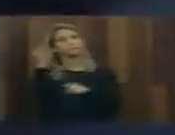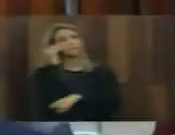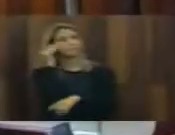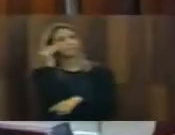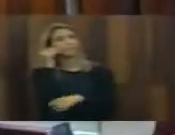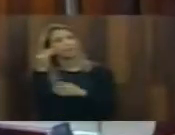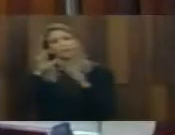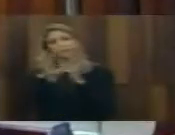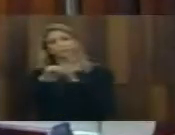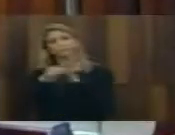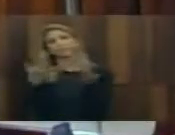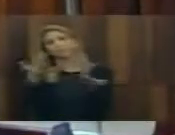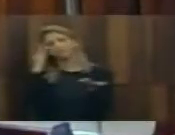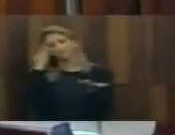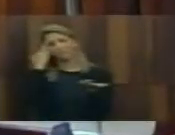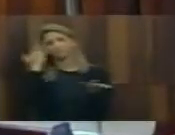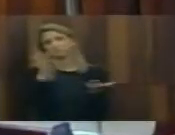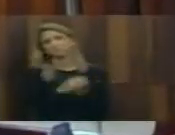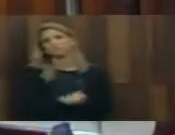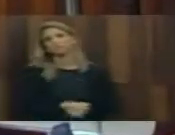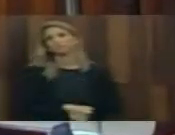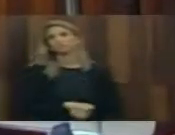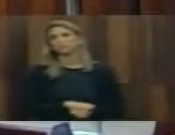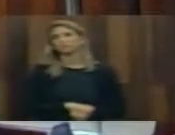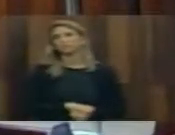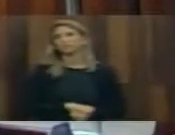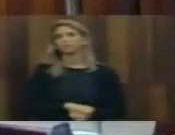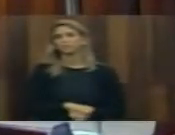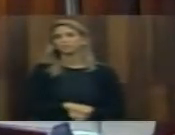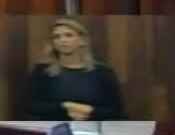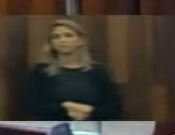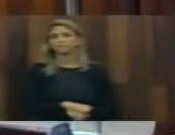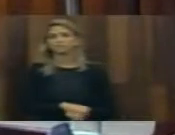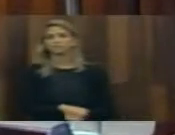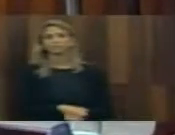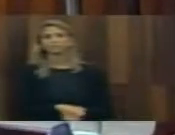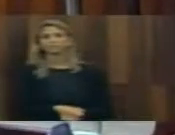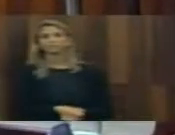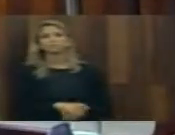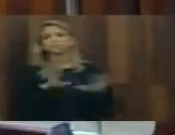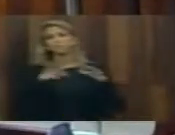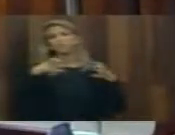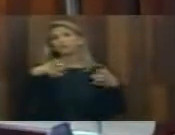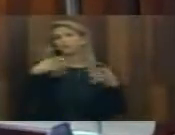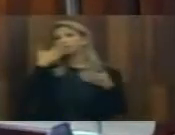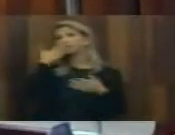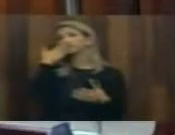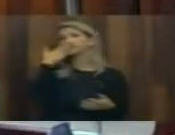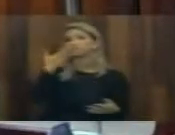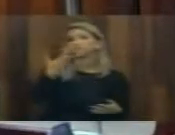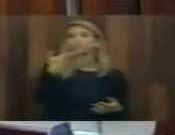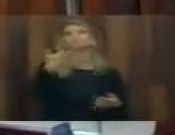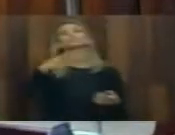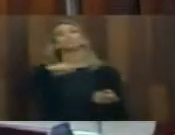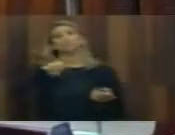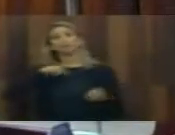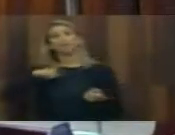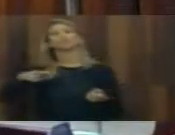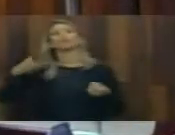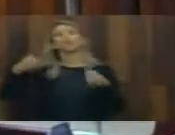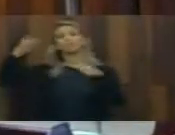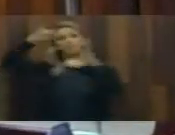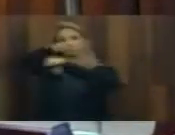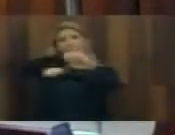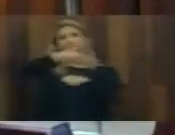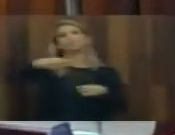pessoas que são maldosas, né? Acho que é melhor eu usar essa palavra. E aí eu quero pedir que coloque segurança lá,